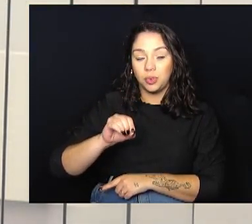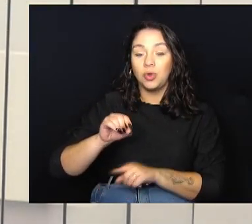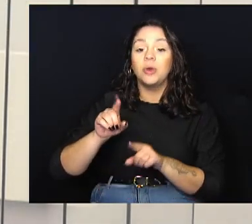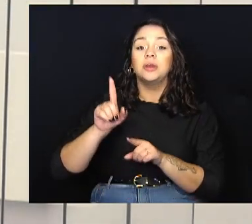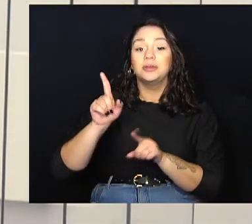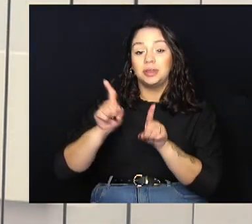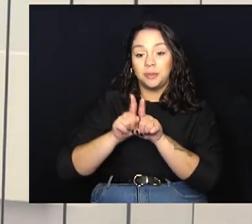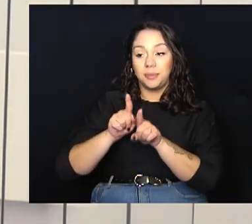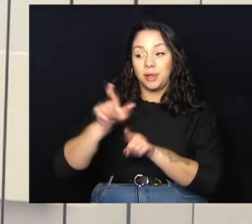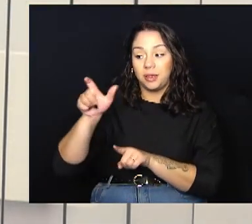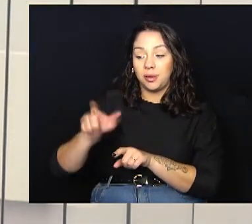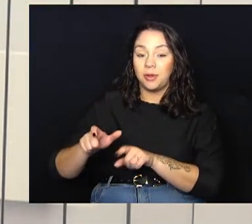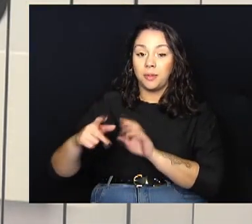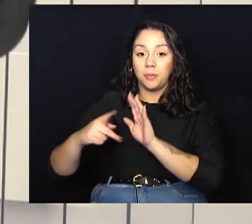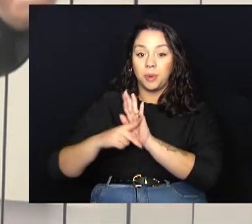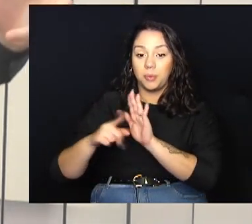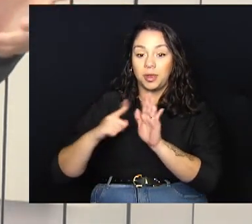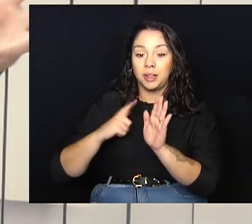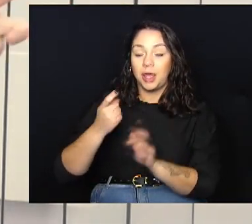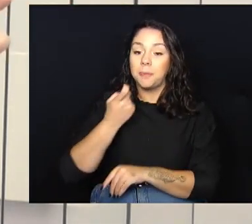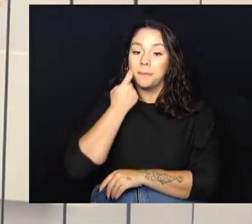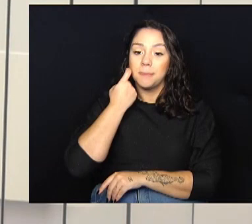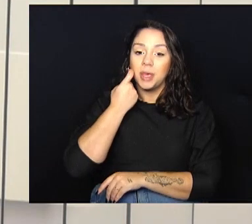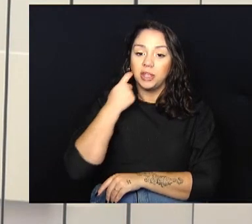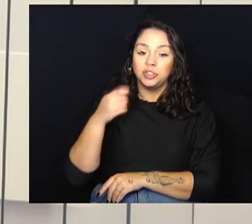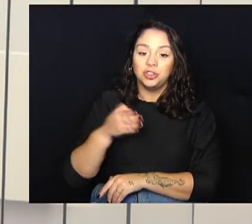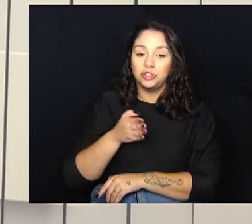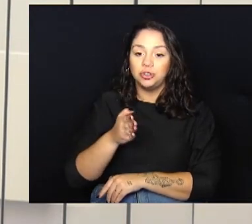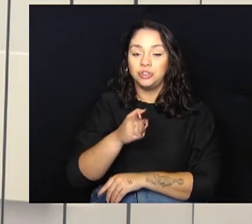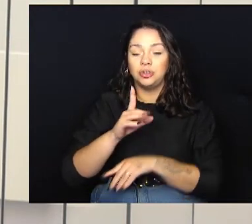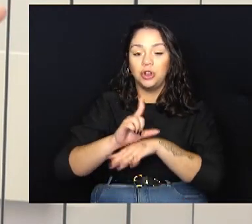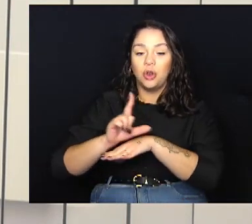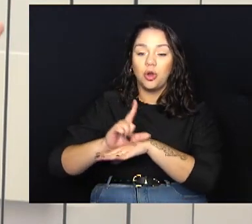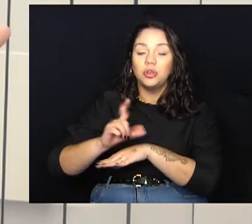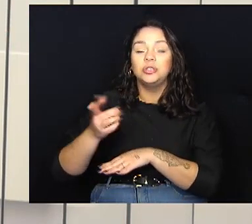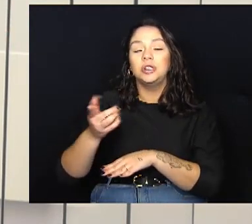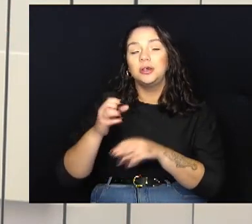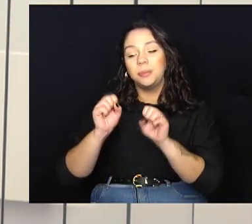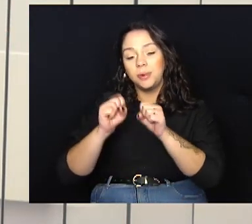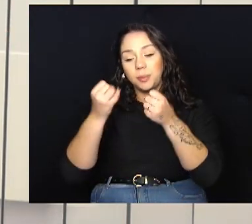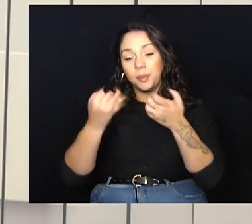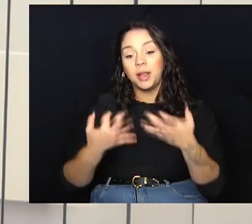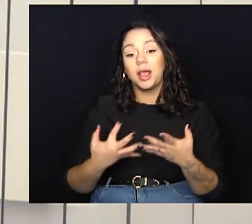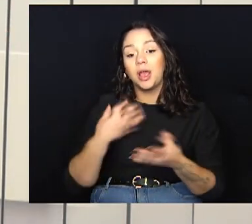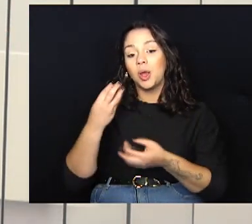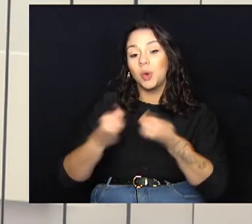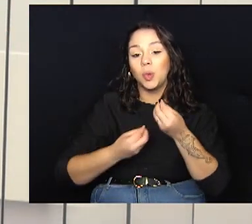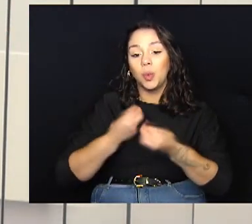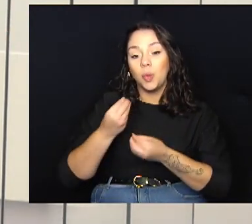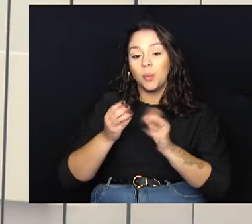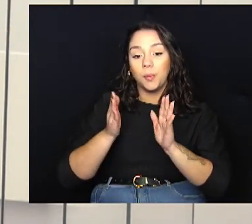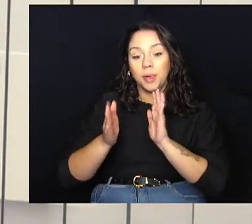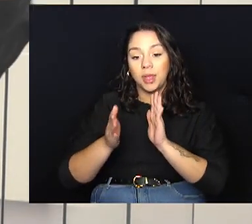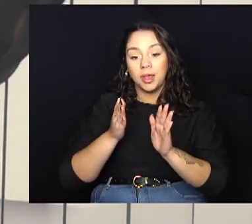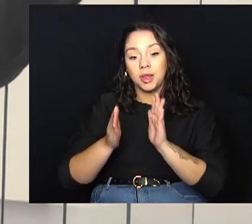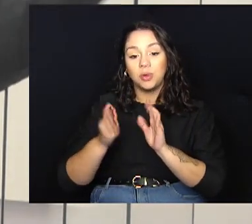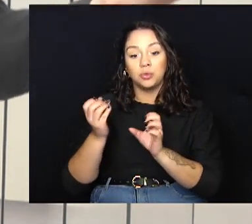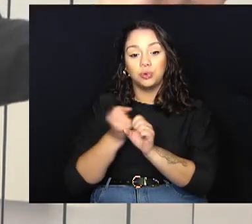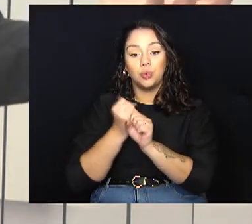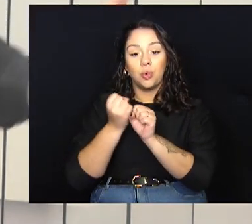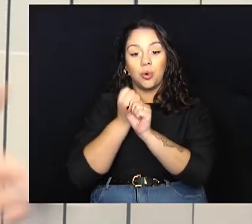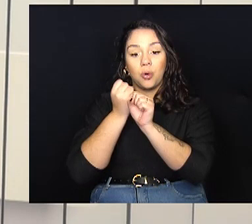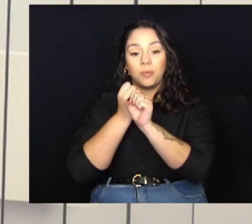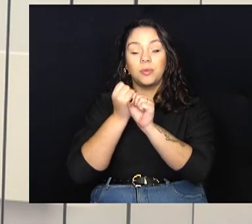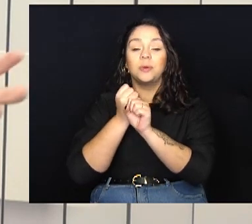permissionária de Uma peixaria por nos passar então este Panorama conta a situação durante este período de obras como